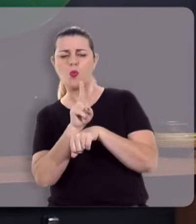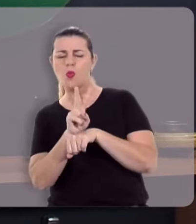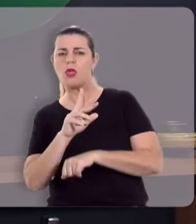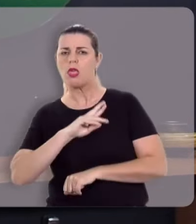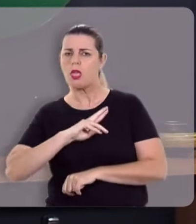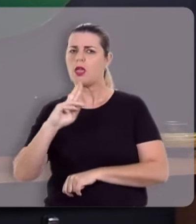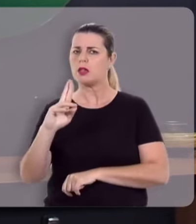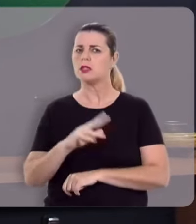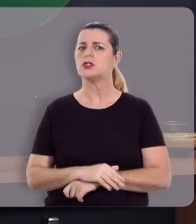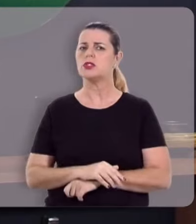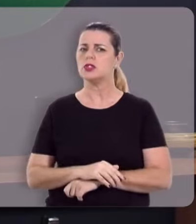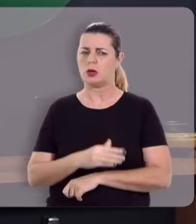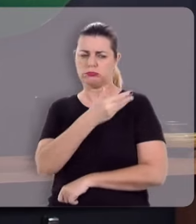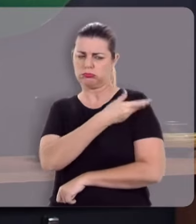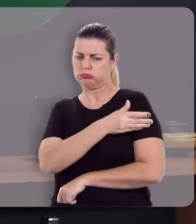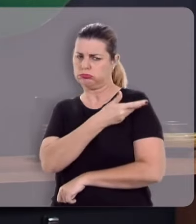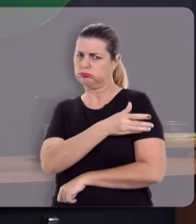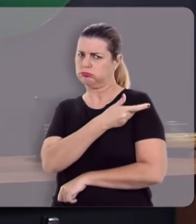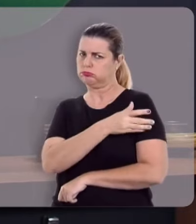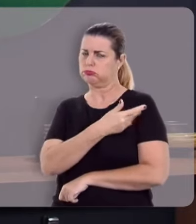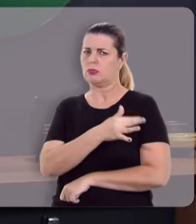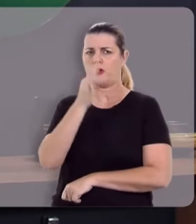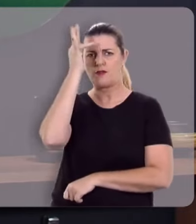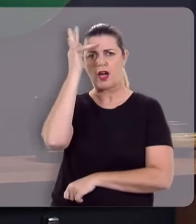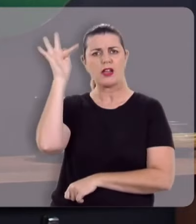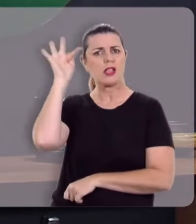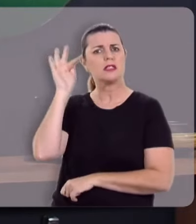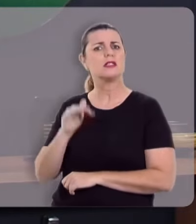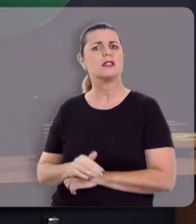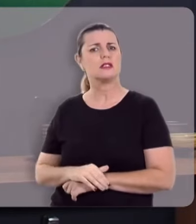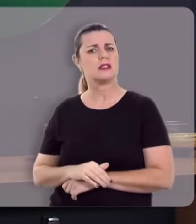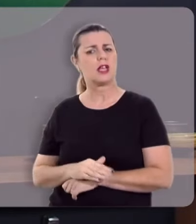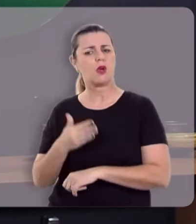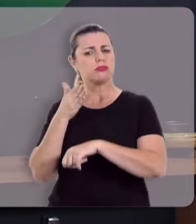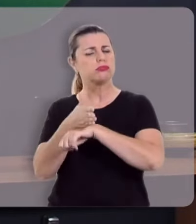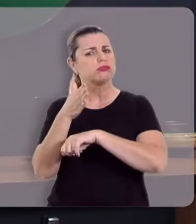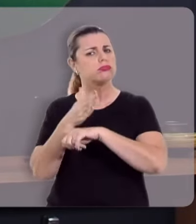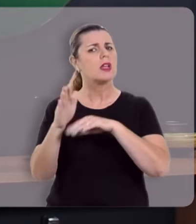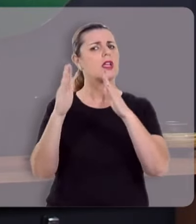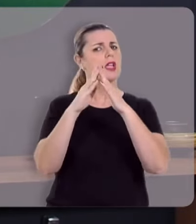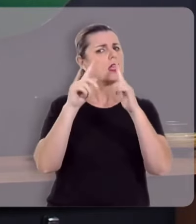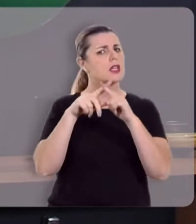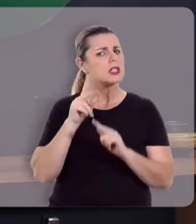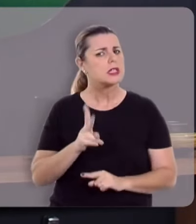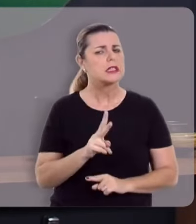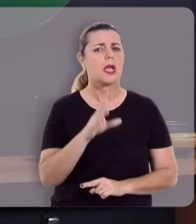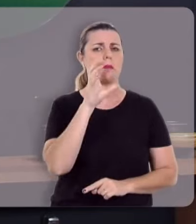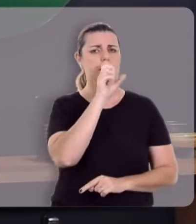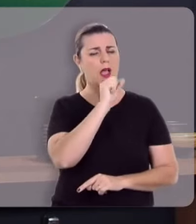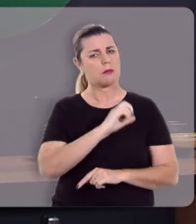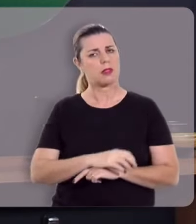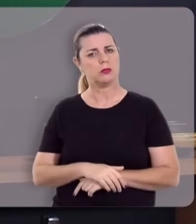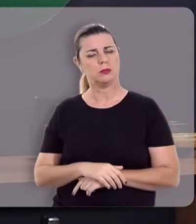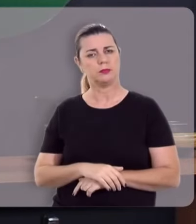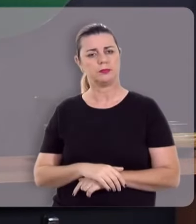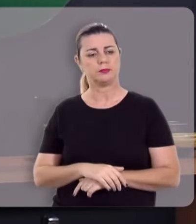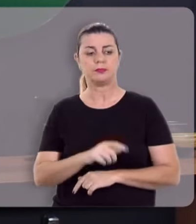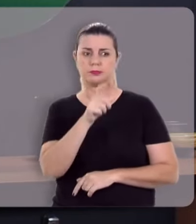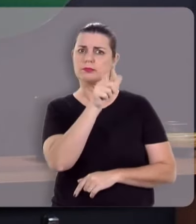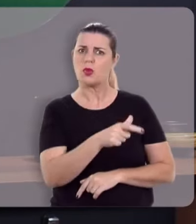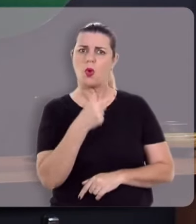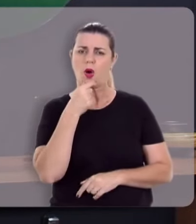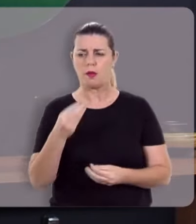religião, era fariseu. Isso significava que ele frequentava a sinagoga todo sábado, que ele